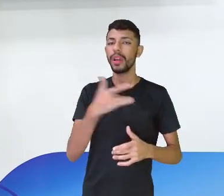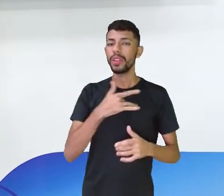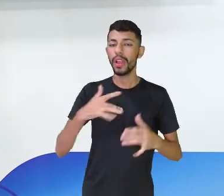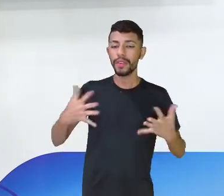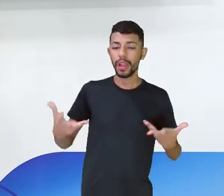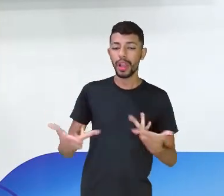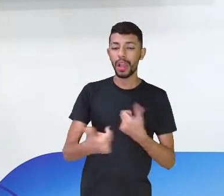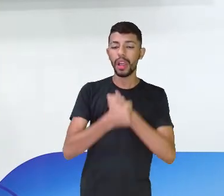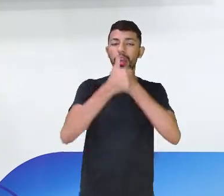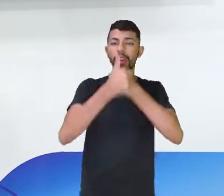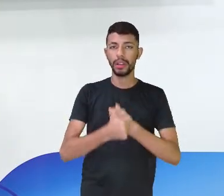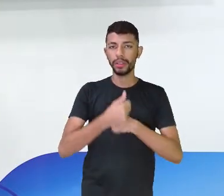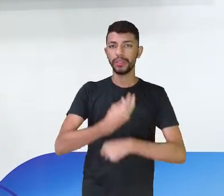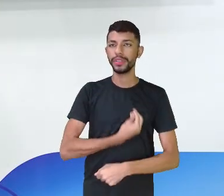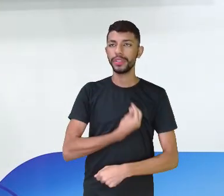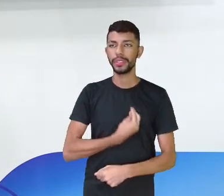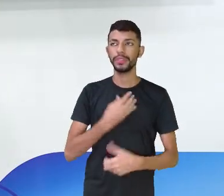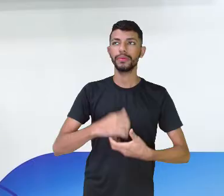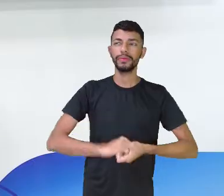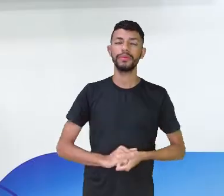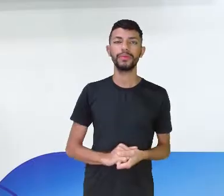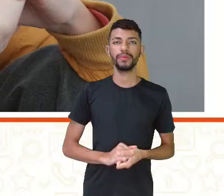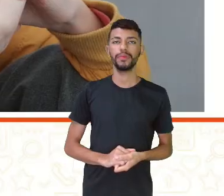de vida, obviamente.